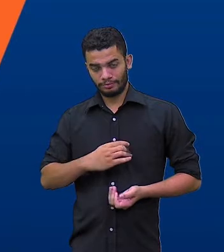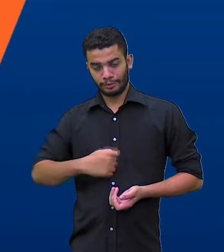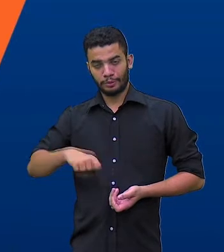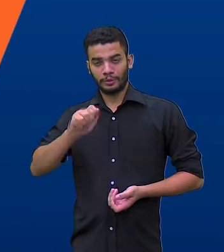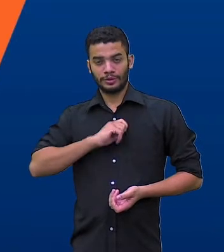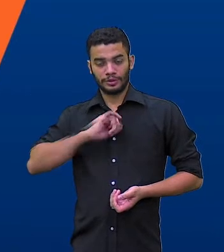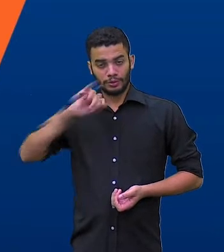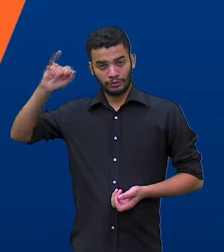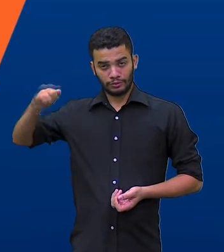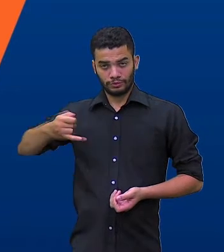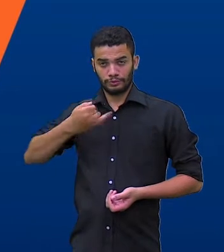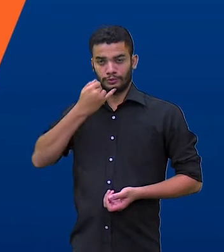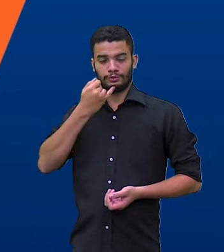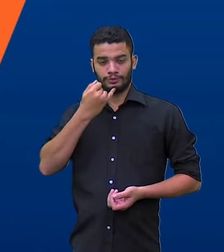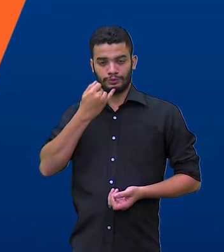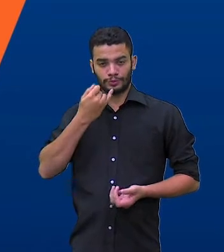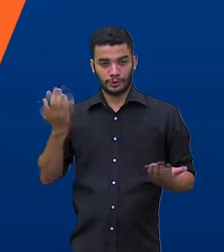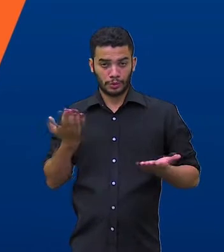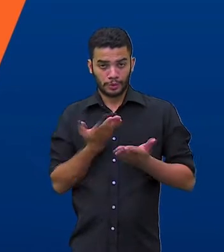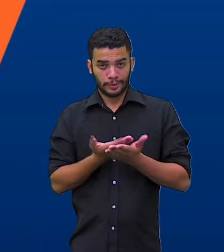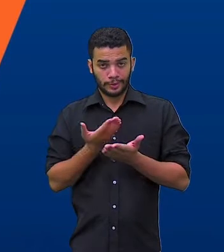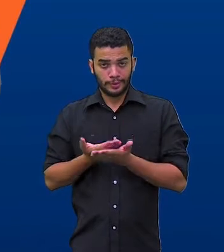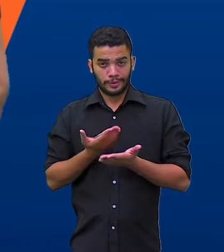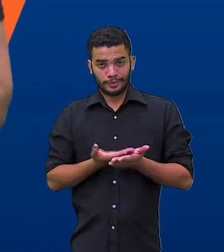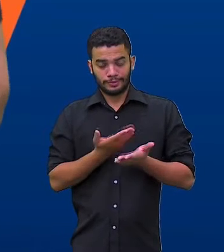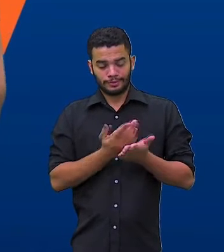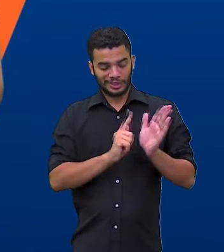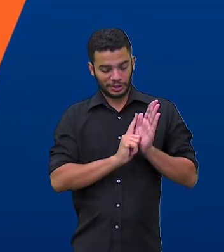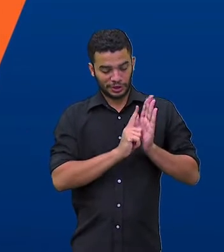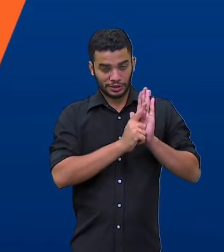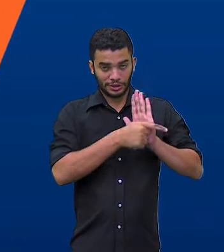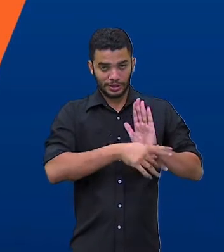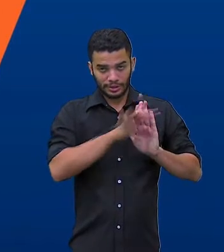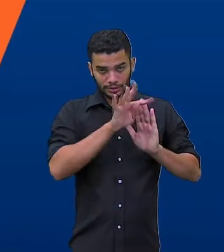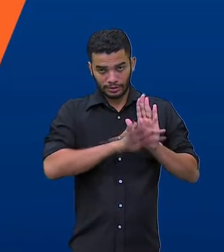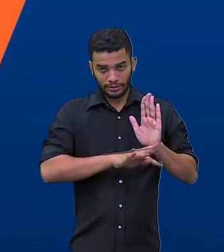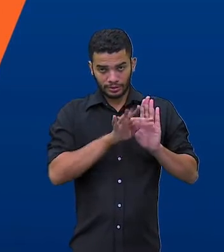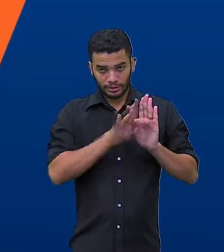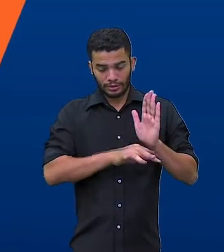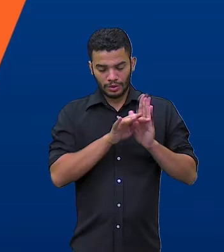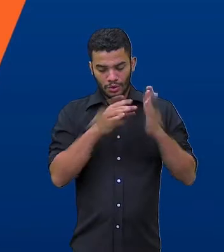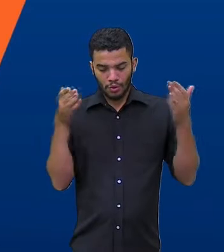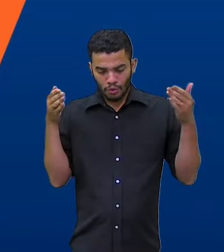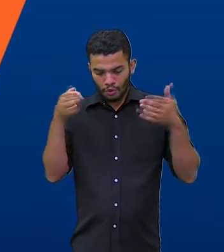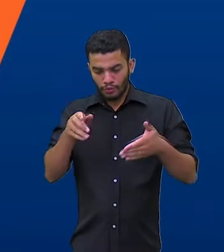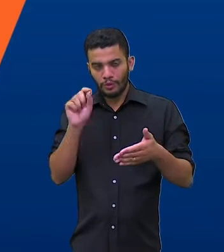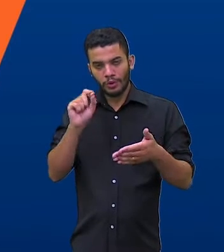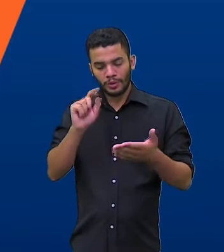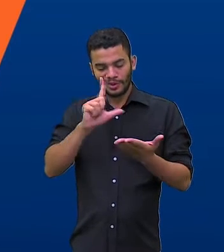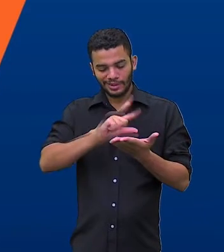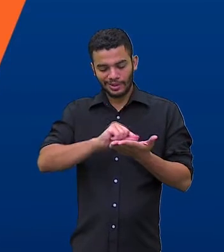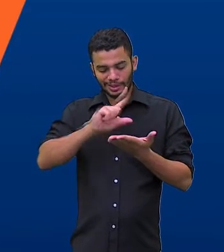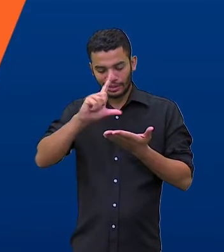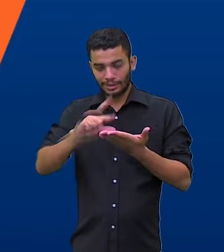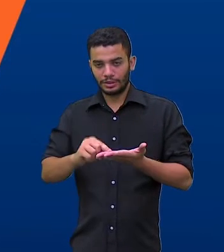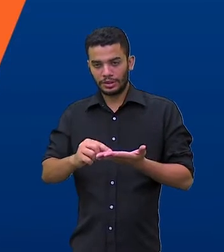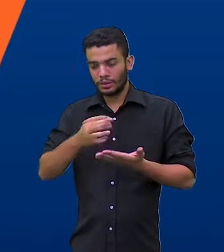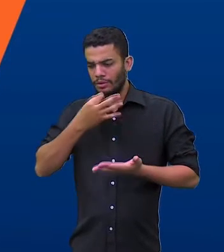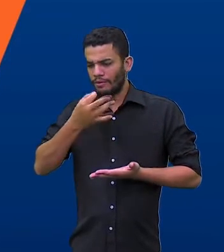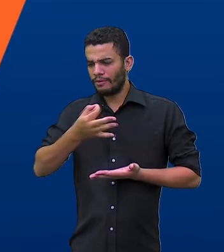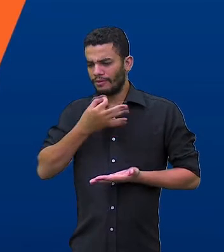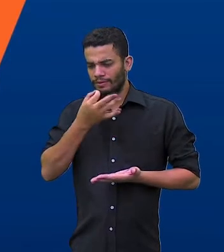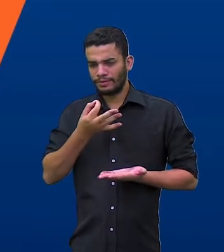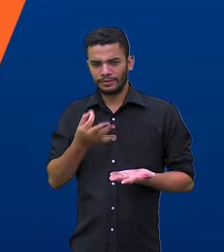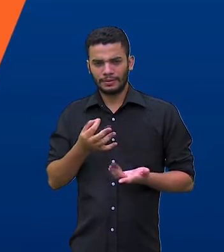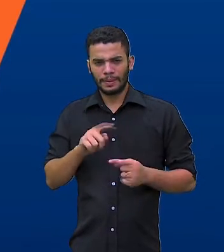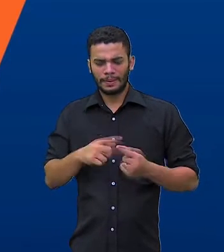Nossa aula hoje será sobre o gênero textual artigo de opinião. Sim, artigo de opinião. O que é que se